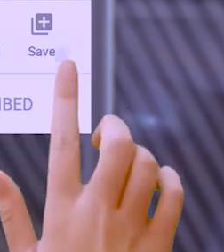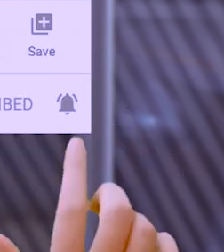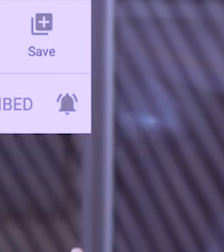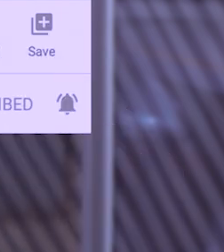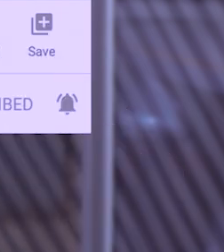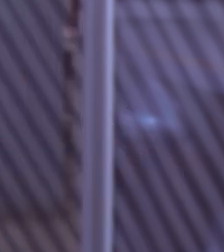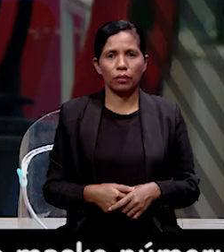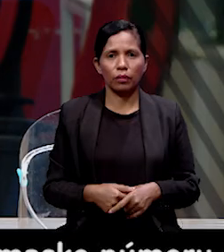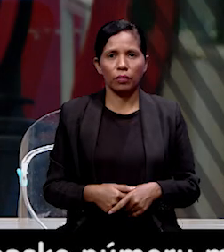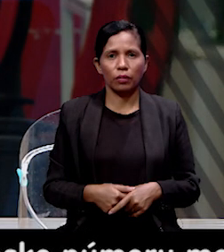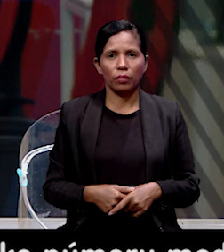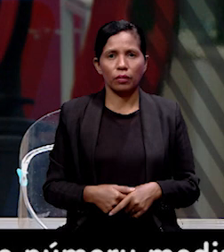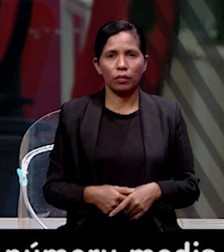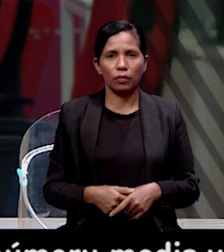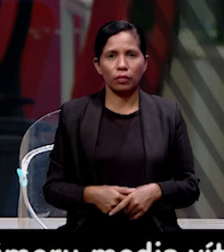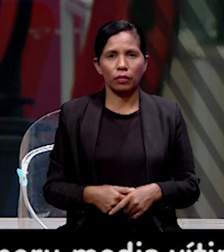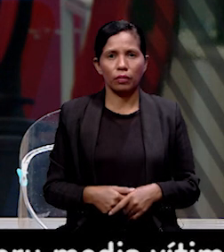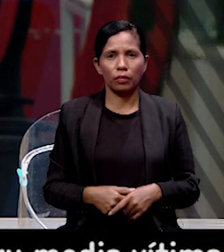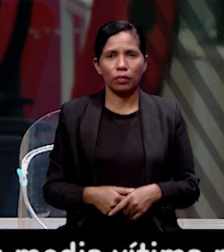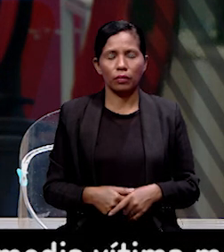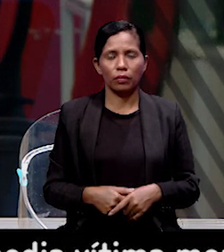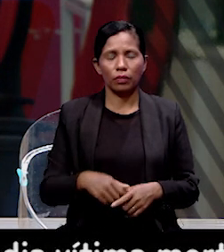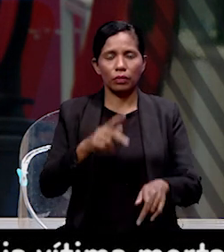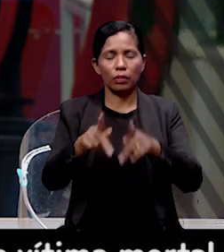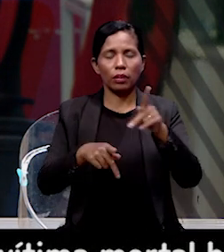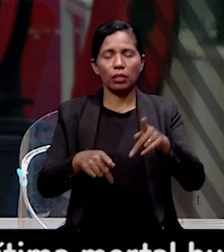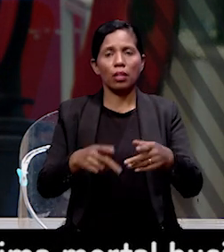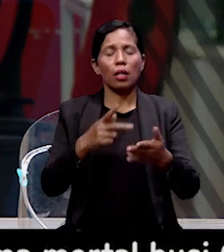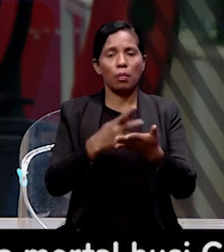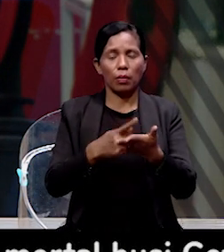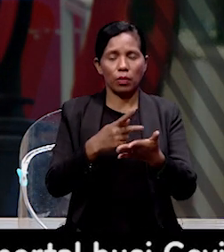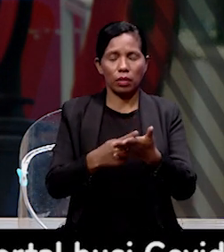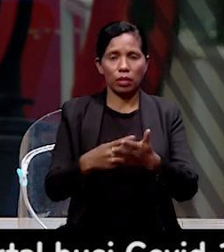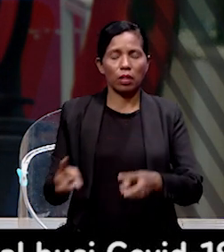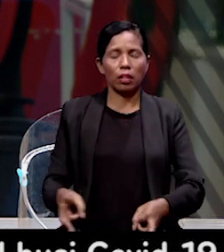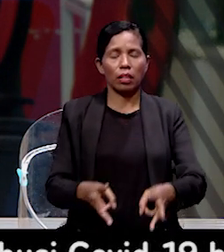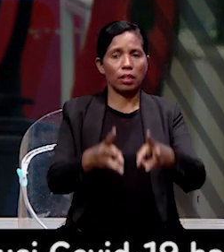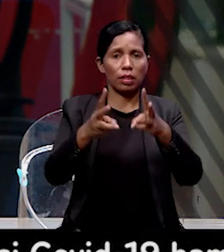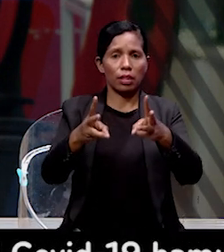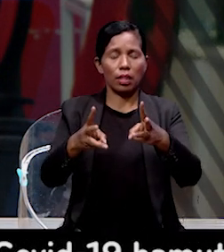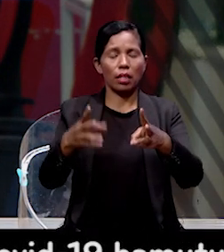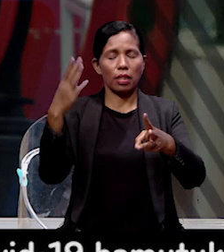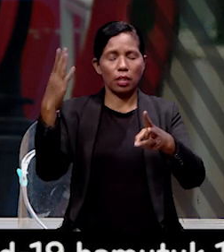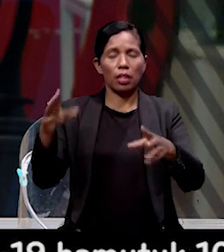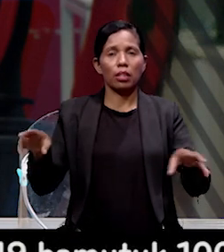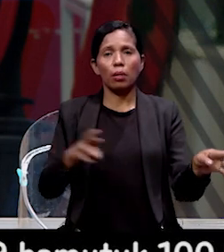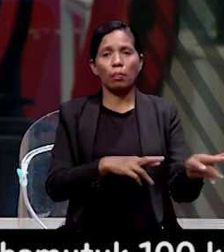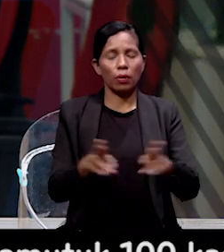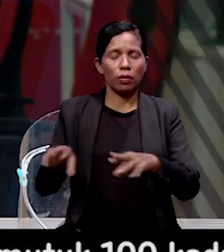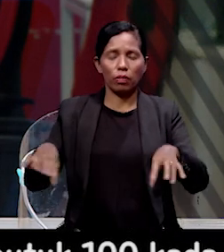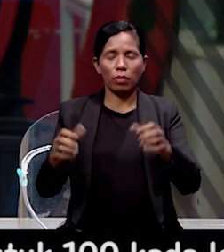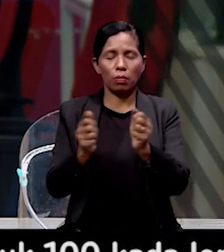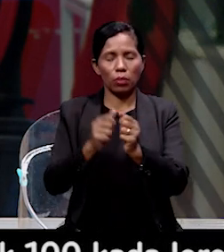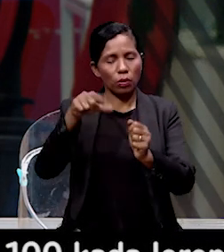de notificação. Comunidade afetada pelo projeto Estrada Raikoto, Aldeia Terra Santa, pronto coopera o governo, Rodi